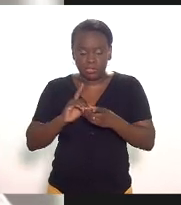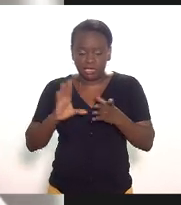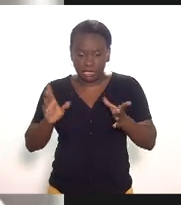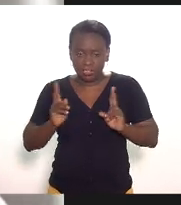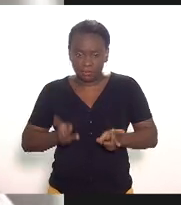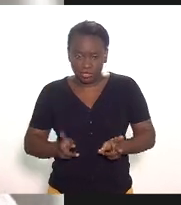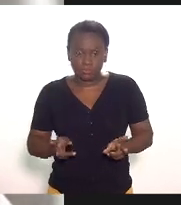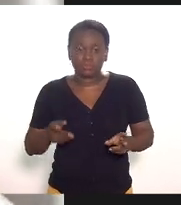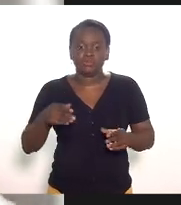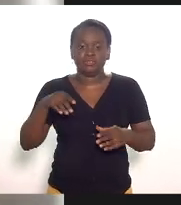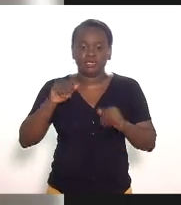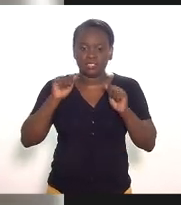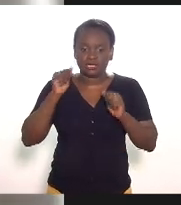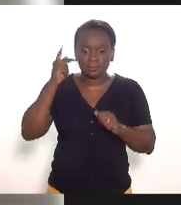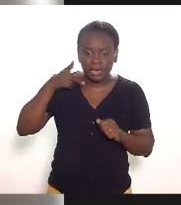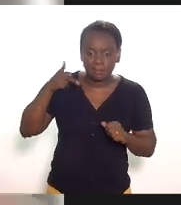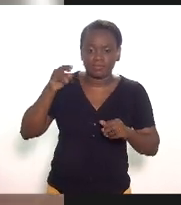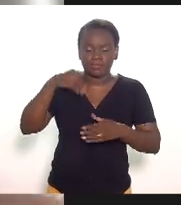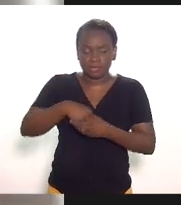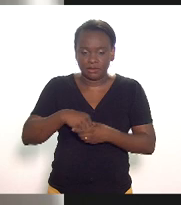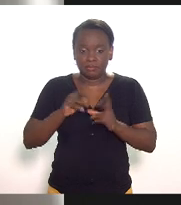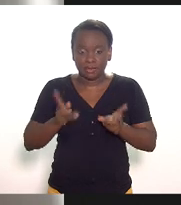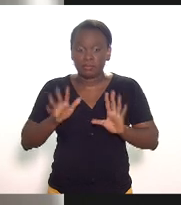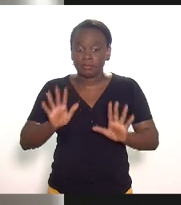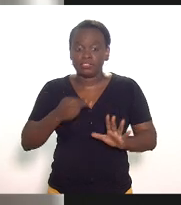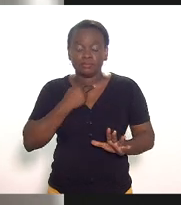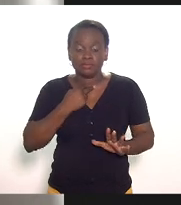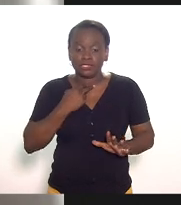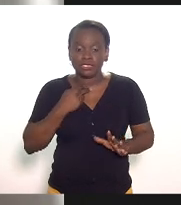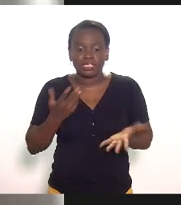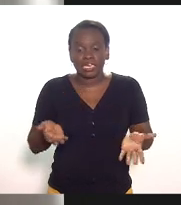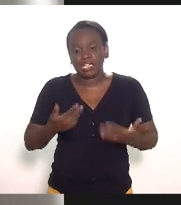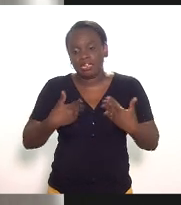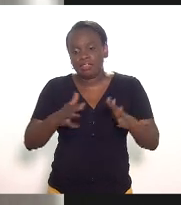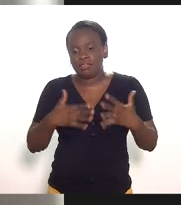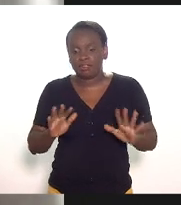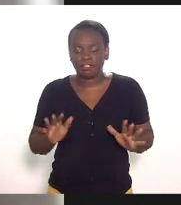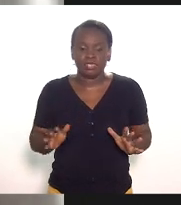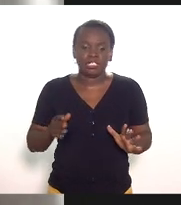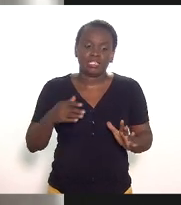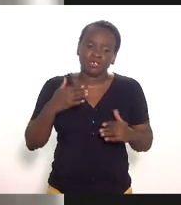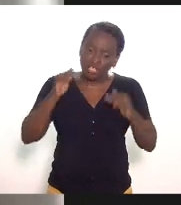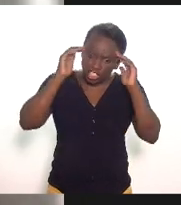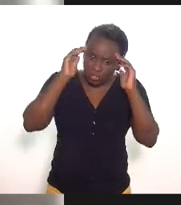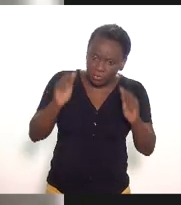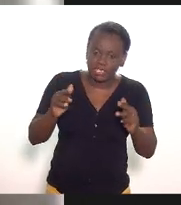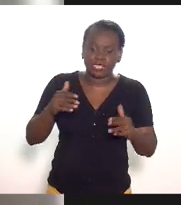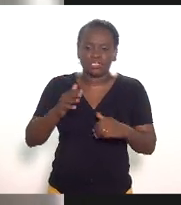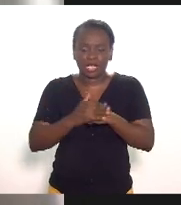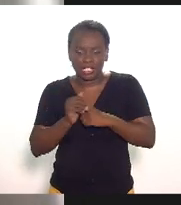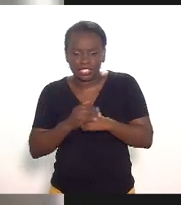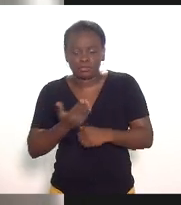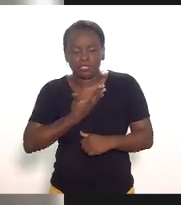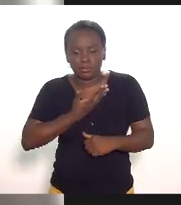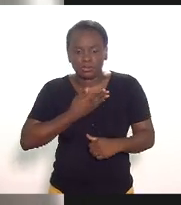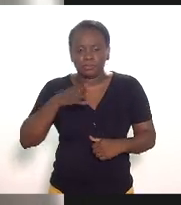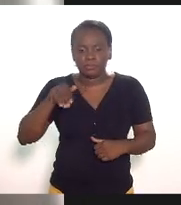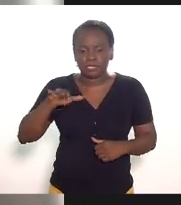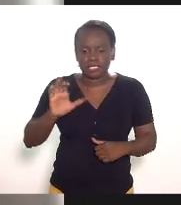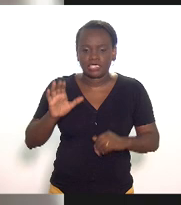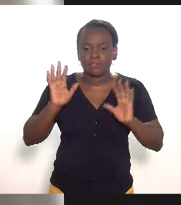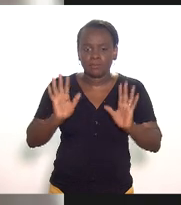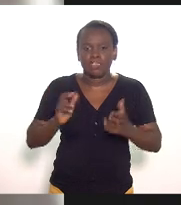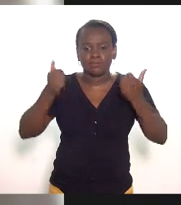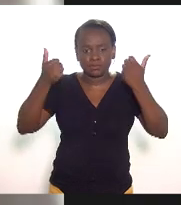dentro do parlamento, se conforme a democracia, mas eu não posso deixar, com todo respeito e carinho ao meu amigo, ao deputado Carlos Mink, mas